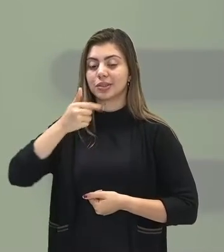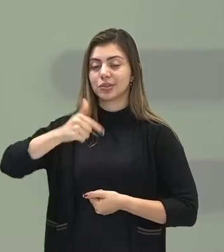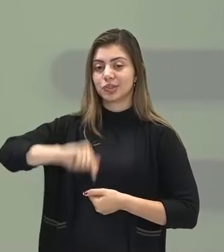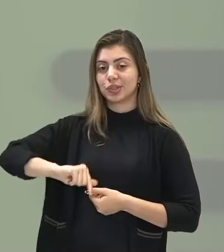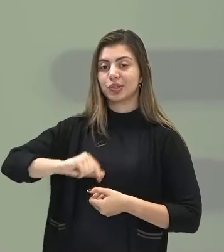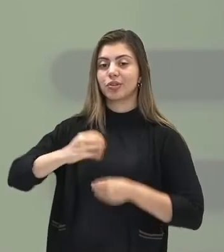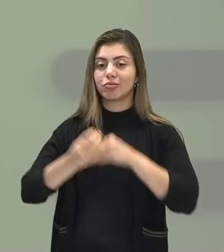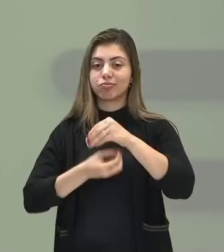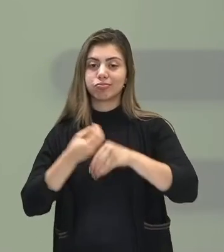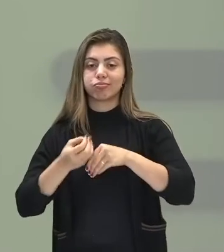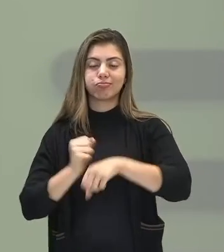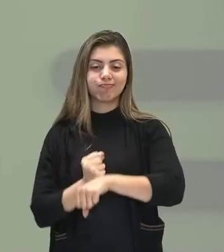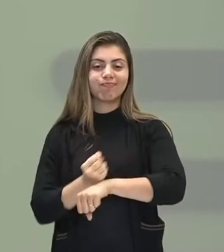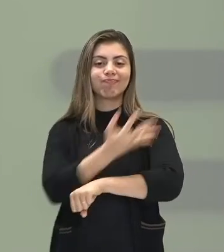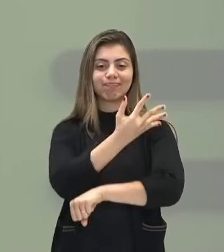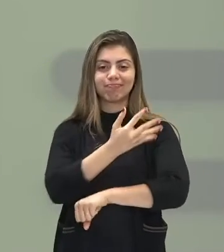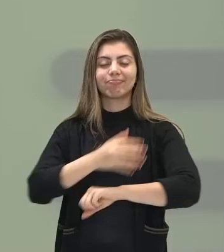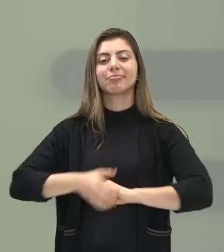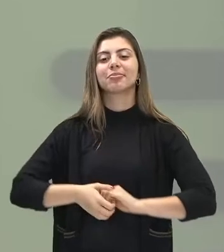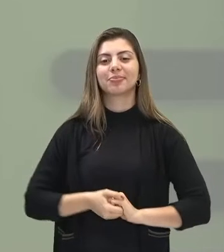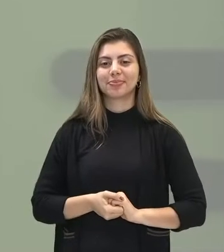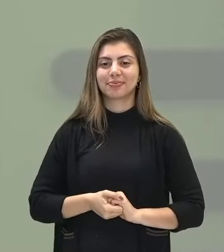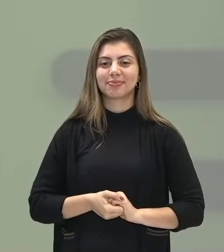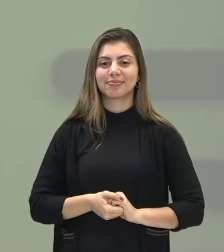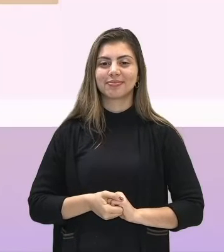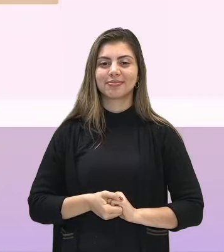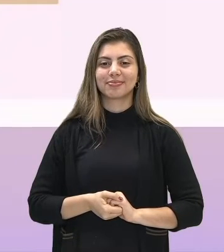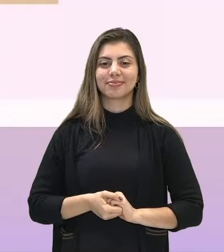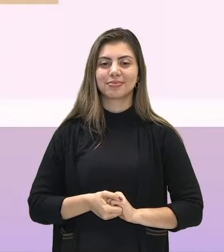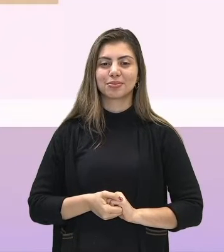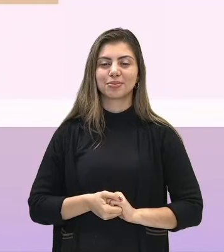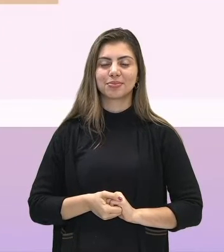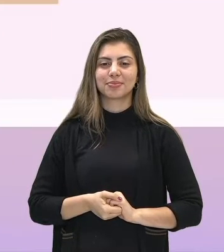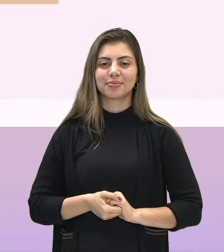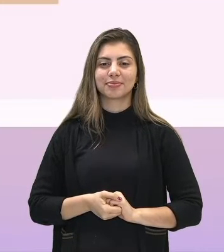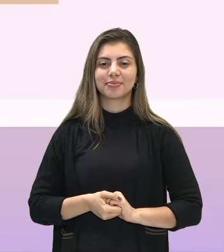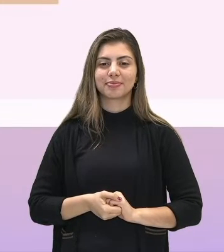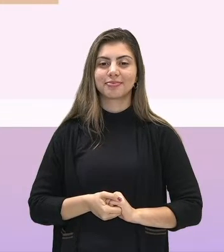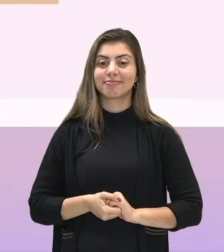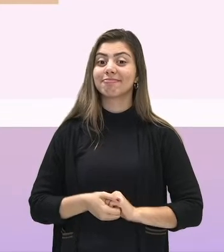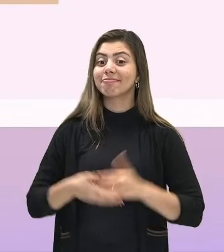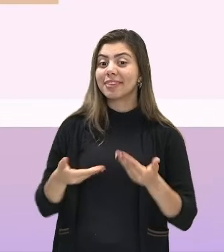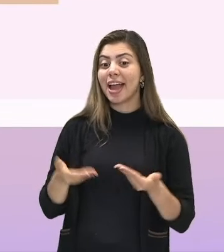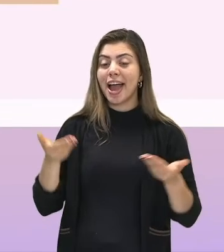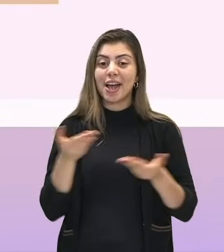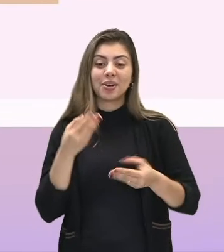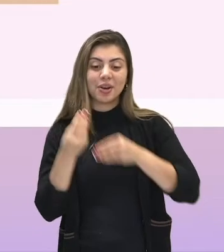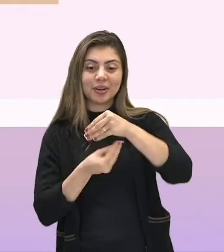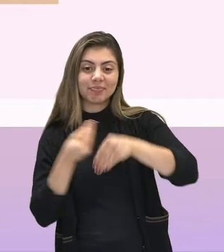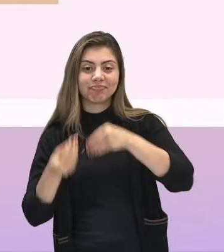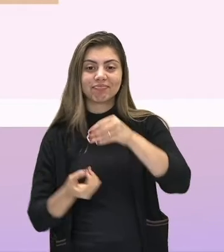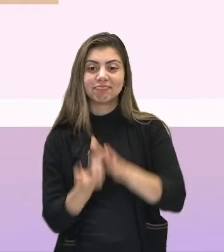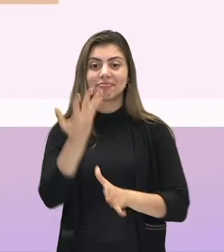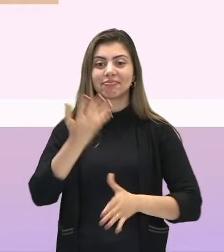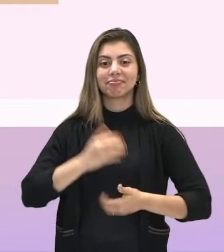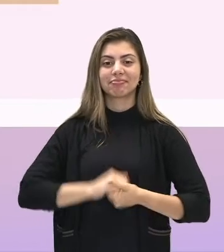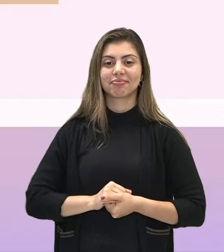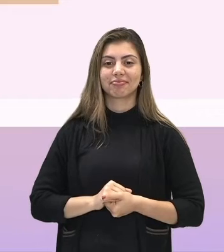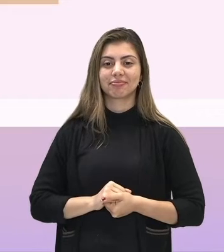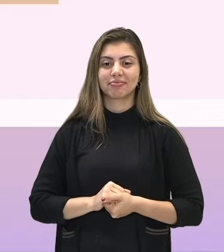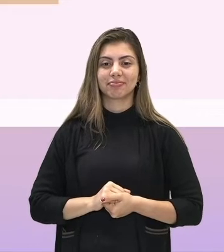reação exotérmica. Vamos ver aí a novidade. Hora do experimento!